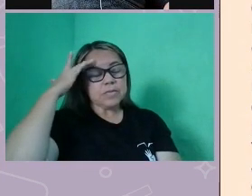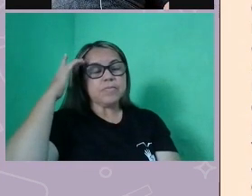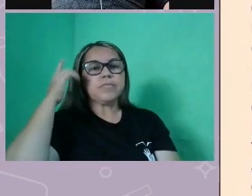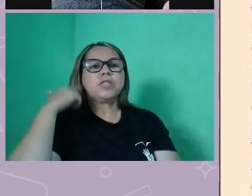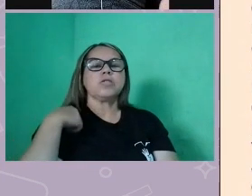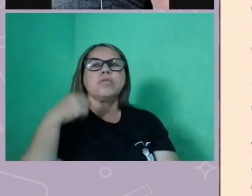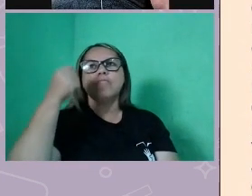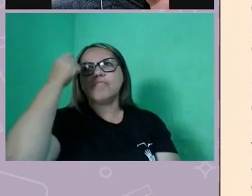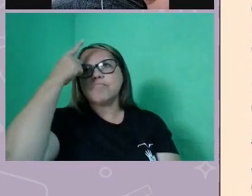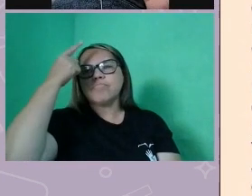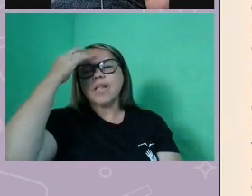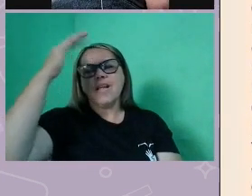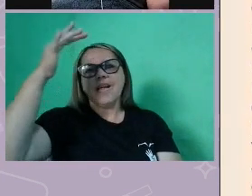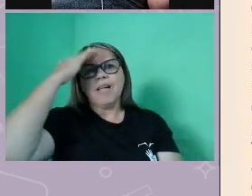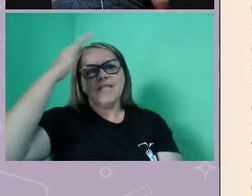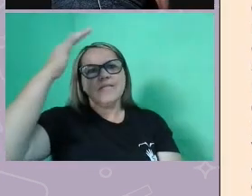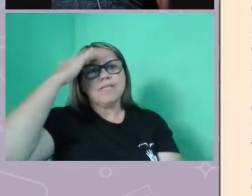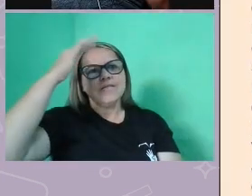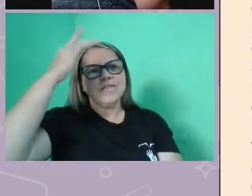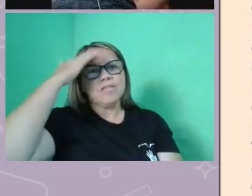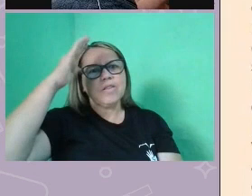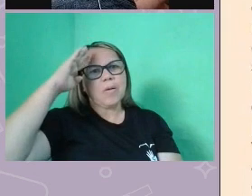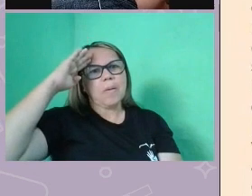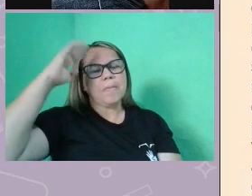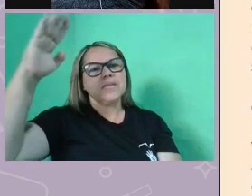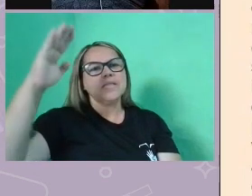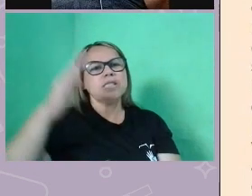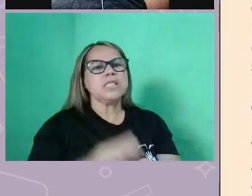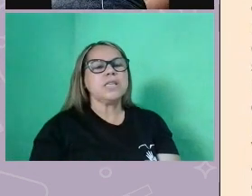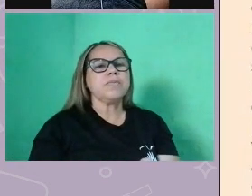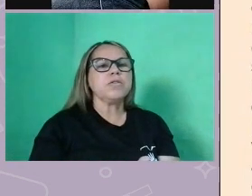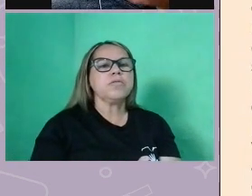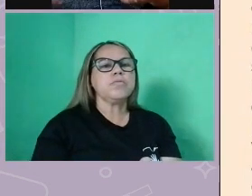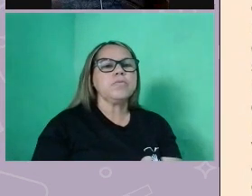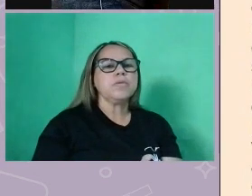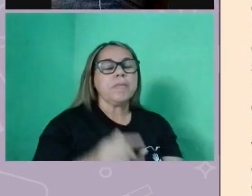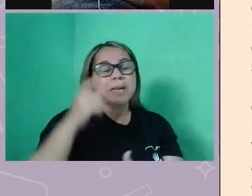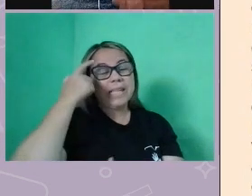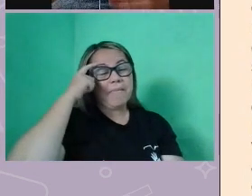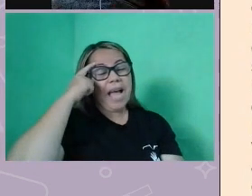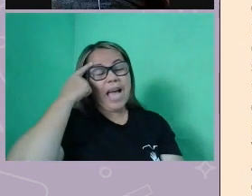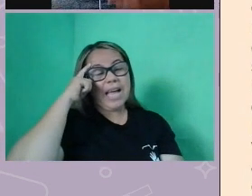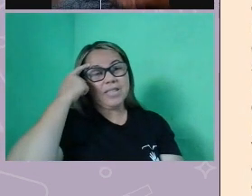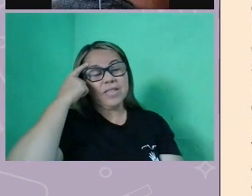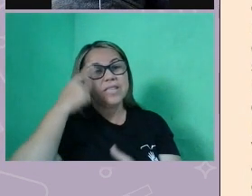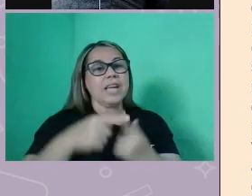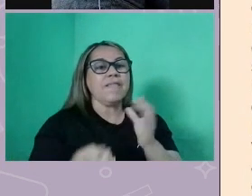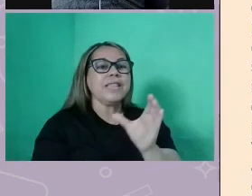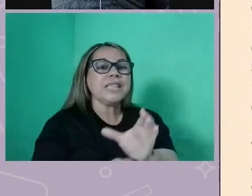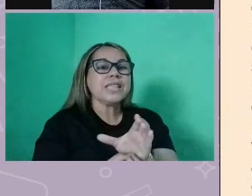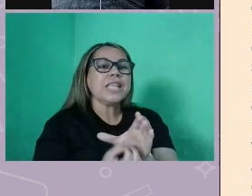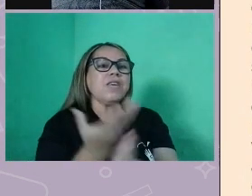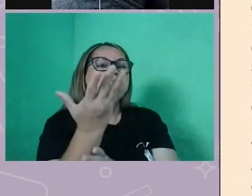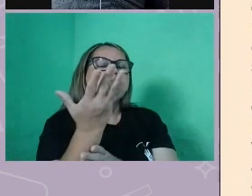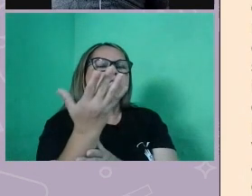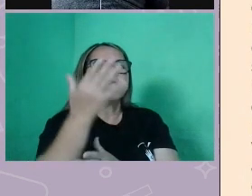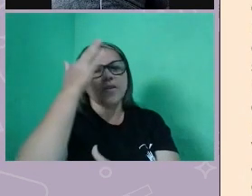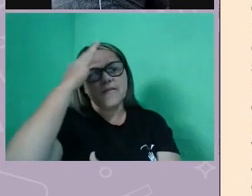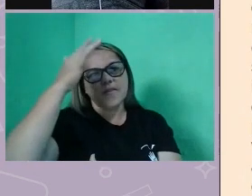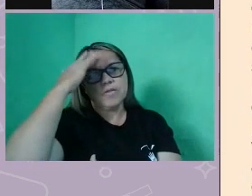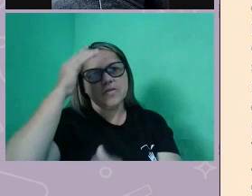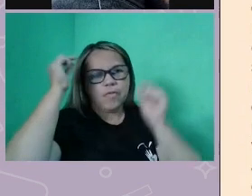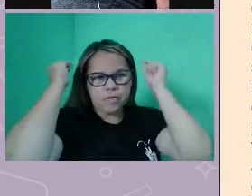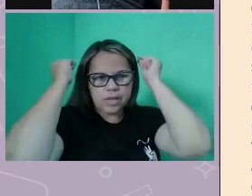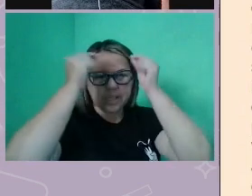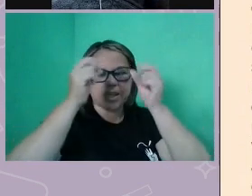filosofia que criam o princípio do Logos o princípio racional que dá origem à filosofia grega é isso